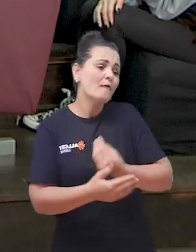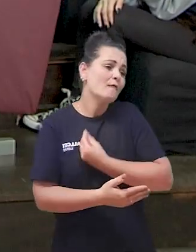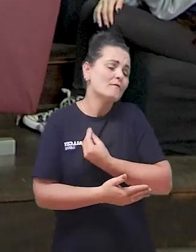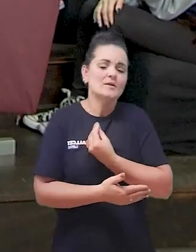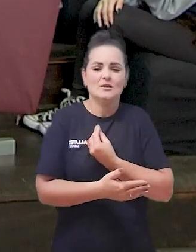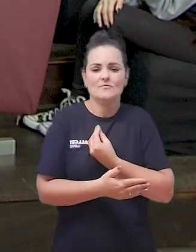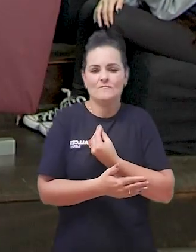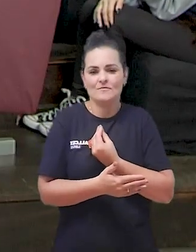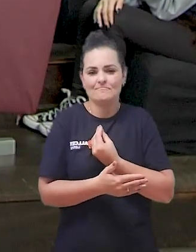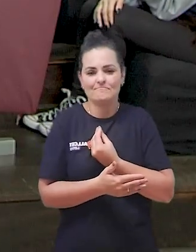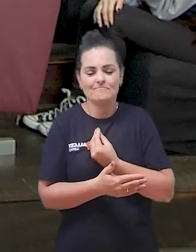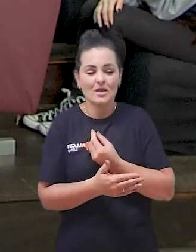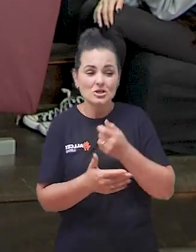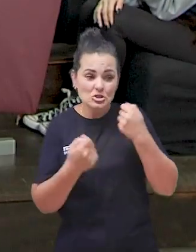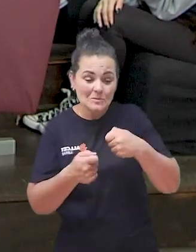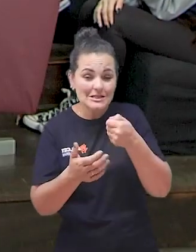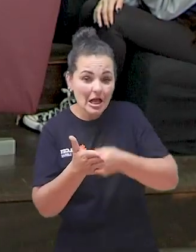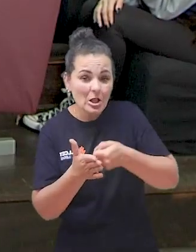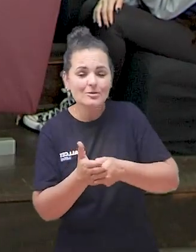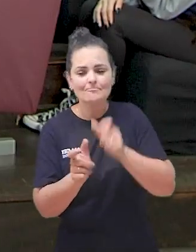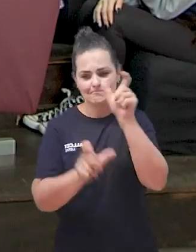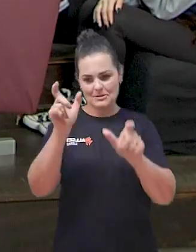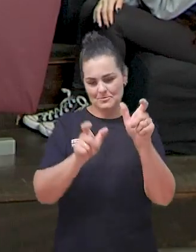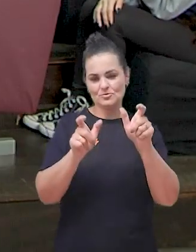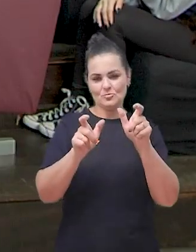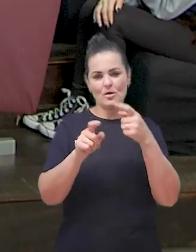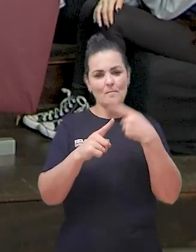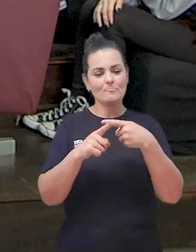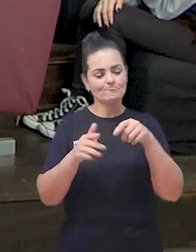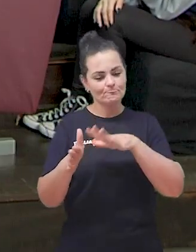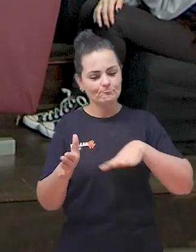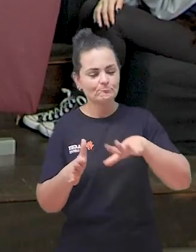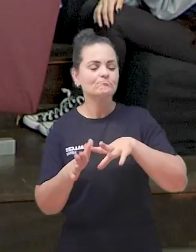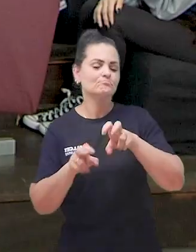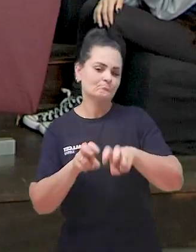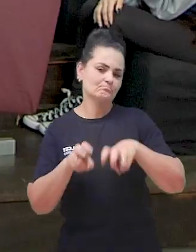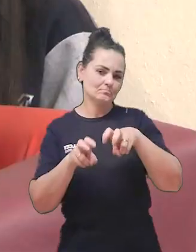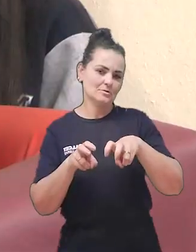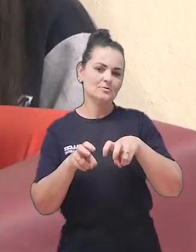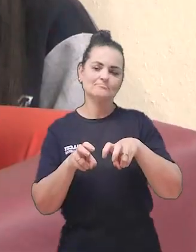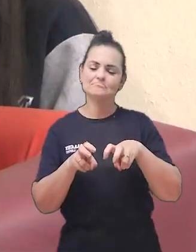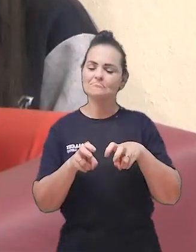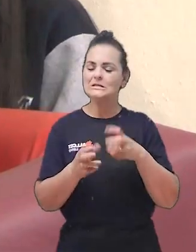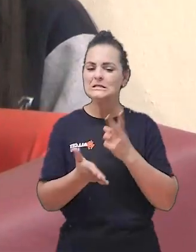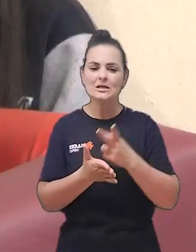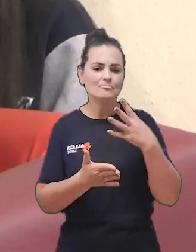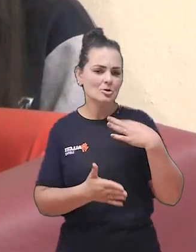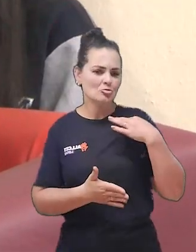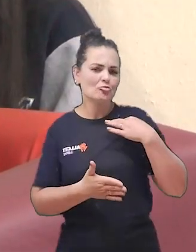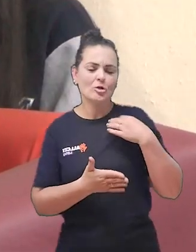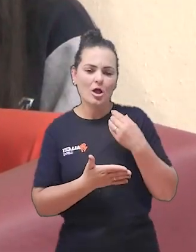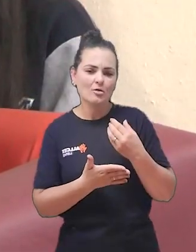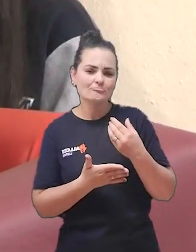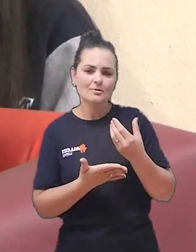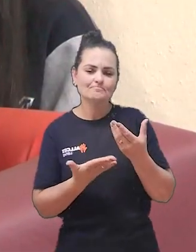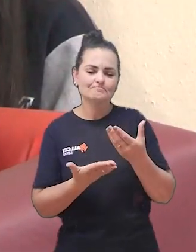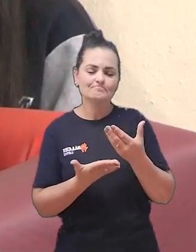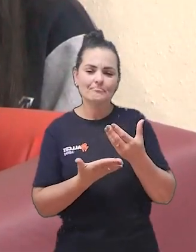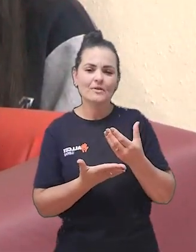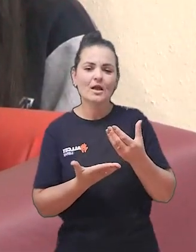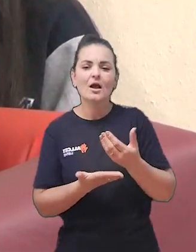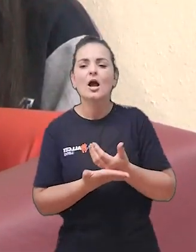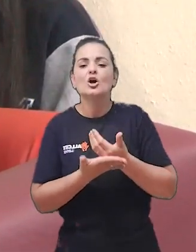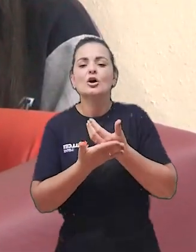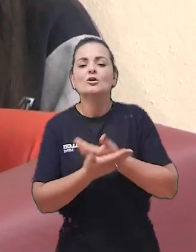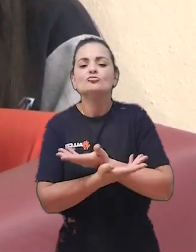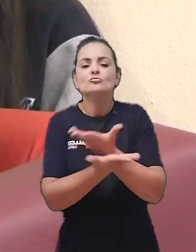gente precisa lutar pelas pessoas, né? E eu sempre me doei nesse sentido. Entrar para a política foi uma consequência disso, eu